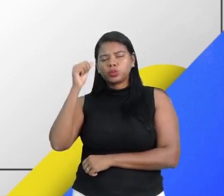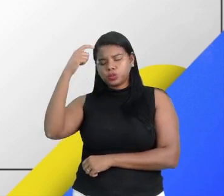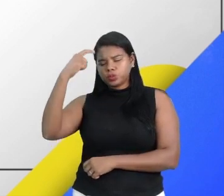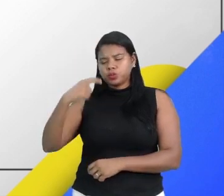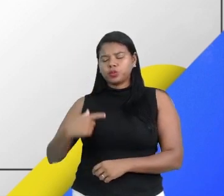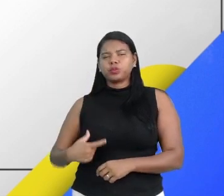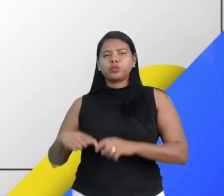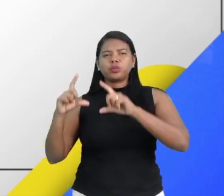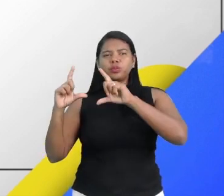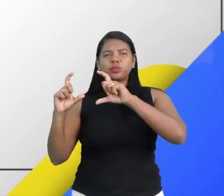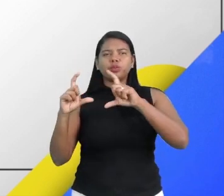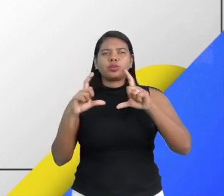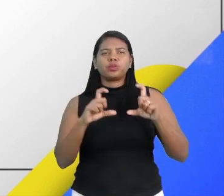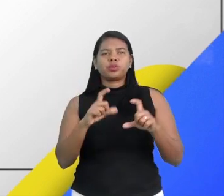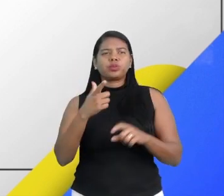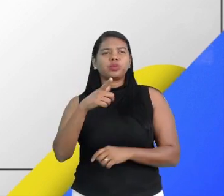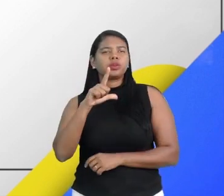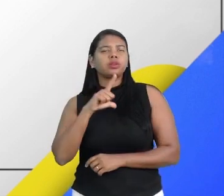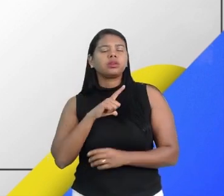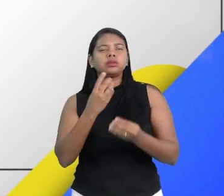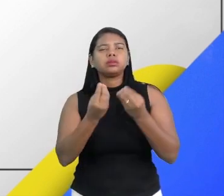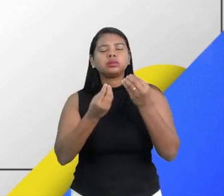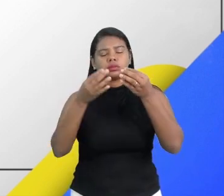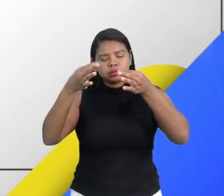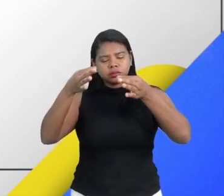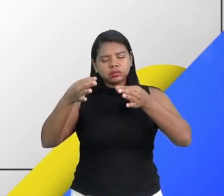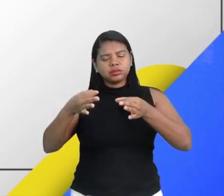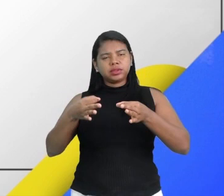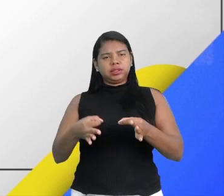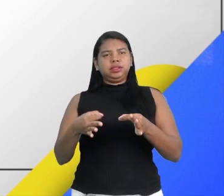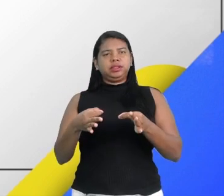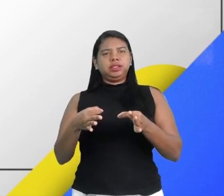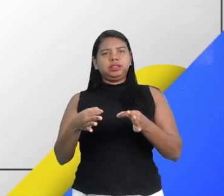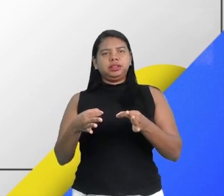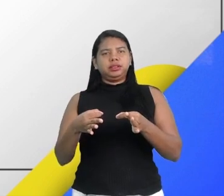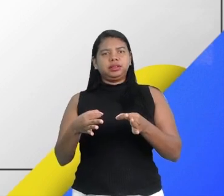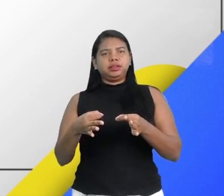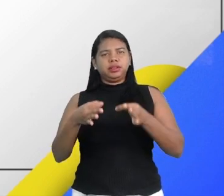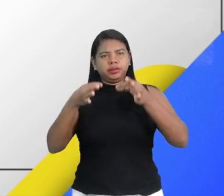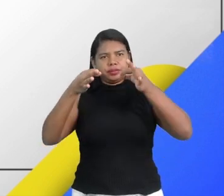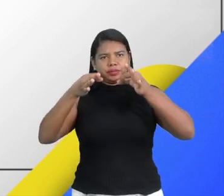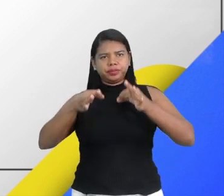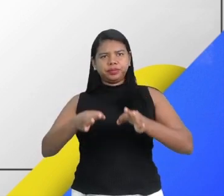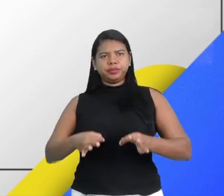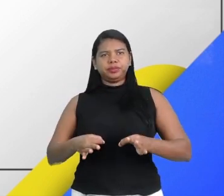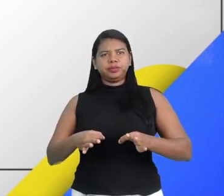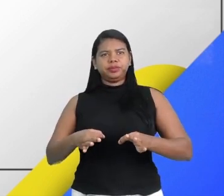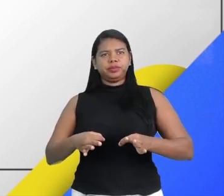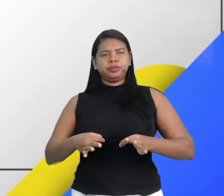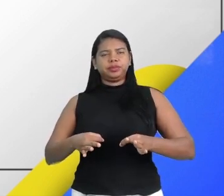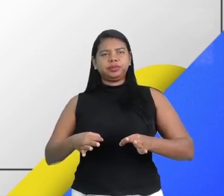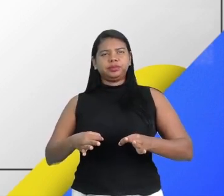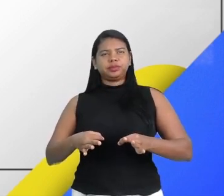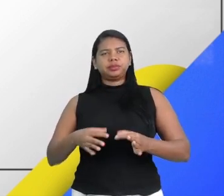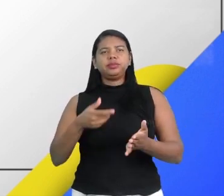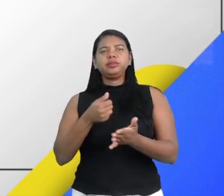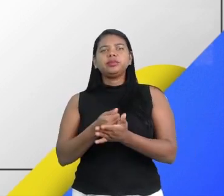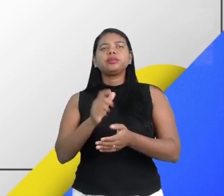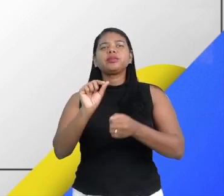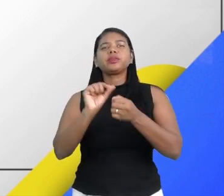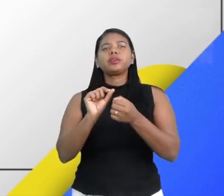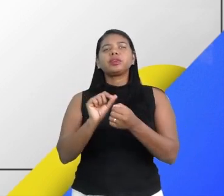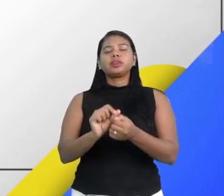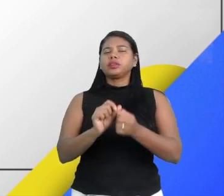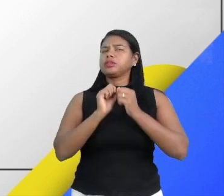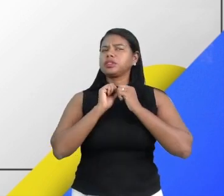foto, não existe uma forma correta, uma forma, digamos assim, padrão para fazer. Você tem várias